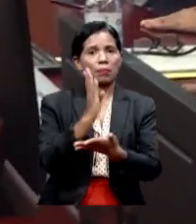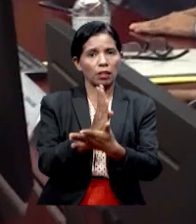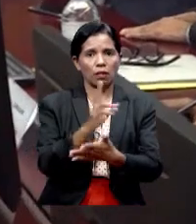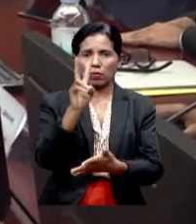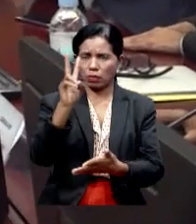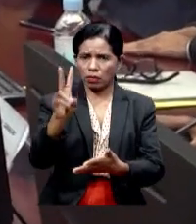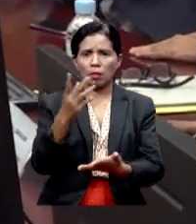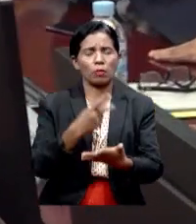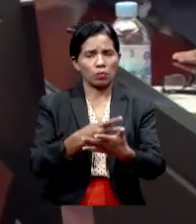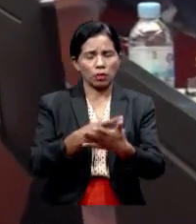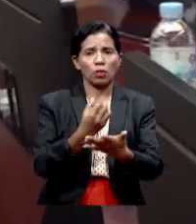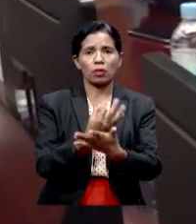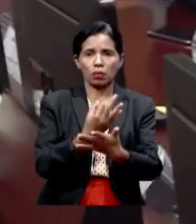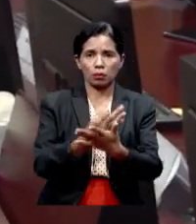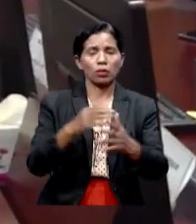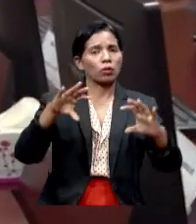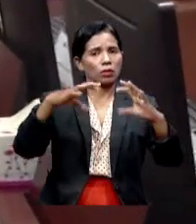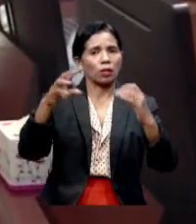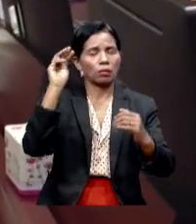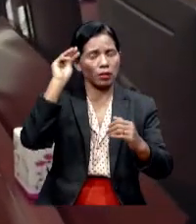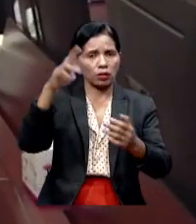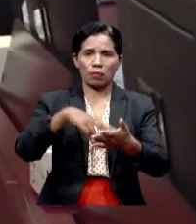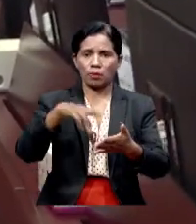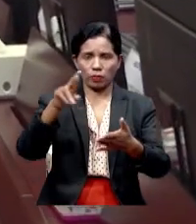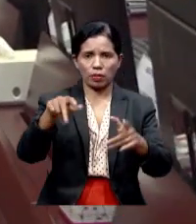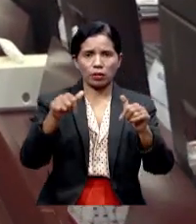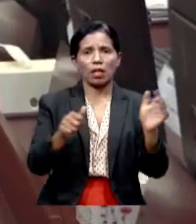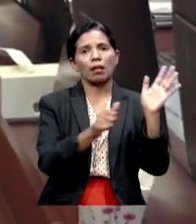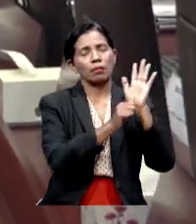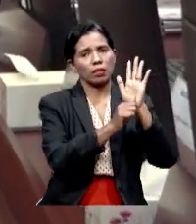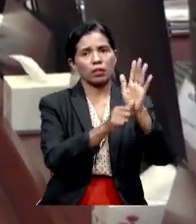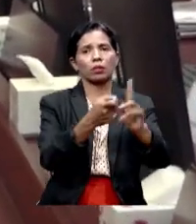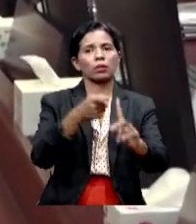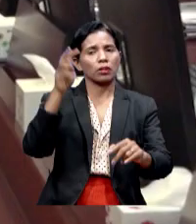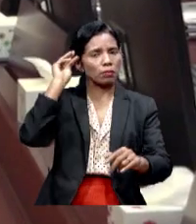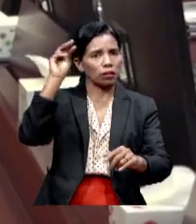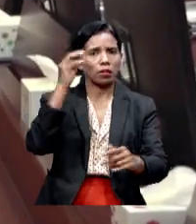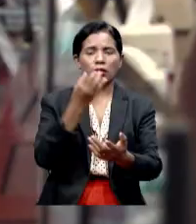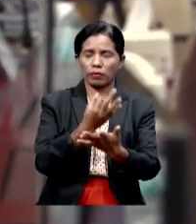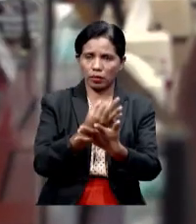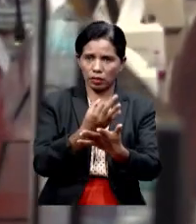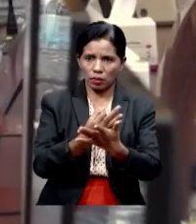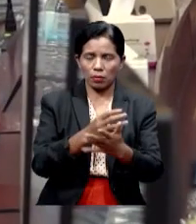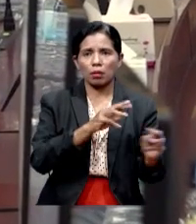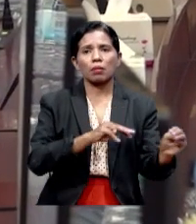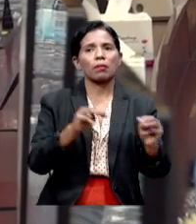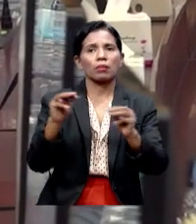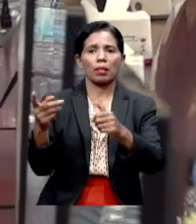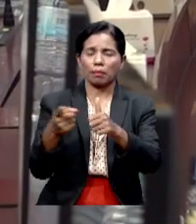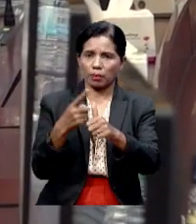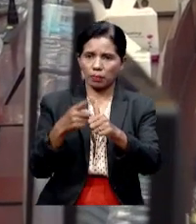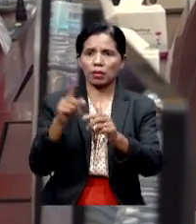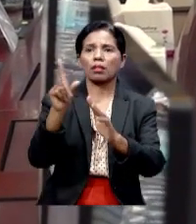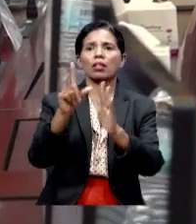de orçamento retificativo no Conselho Ministro aprova, né? Apresenta o ministro das Finanças para alteração da Rulo, Lei